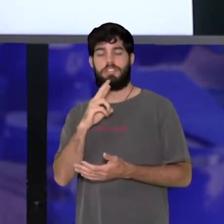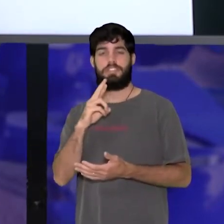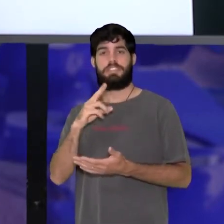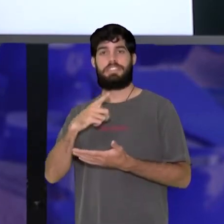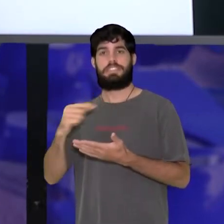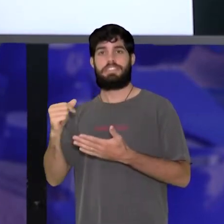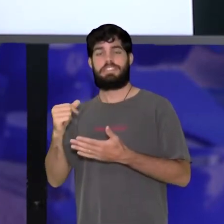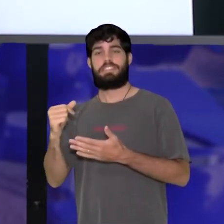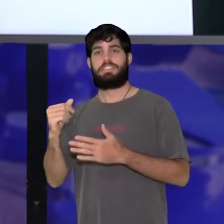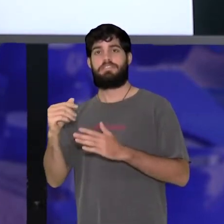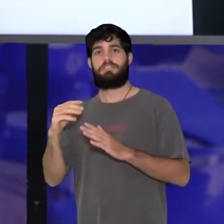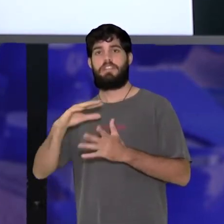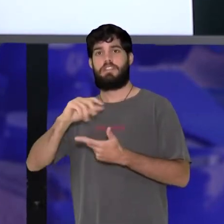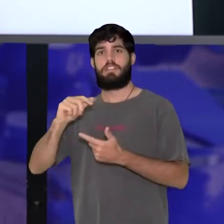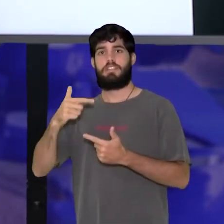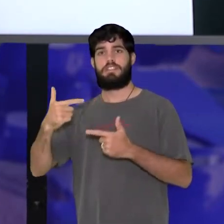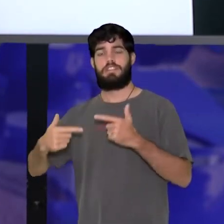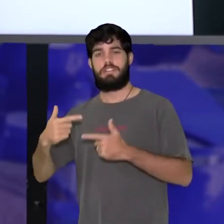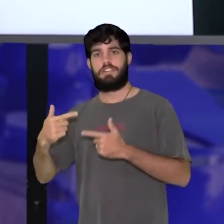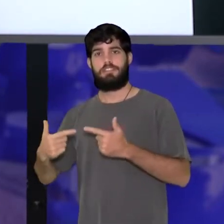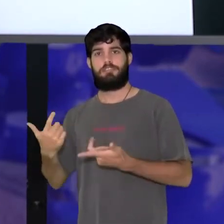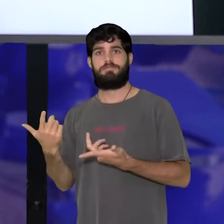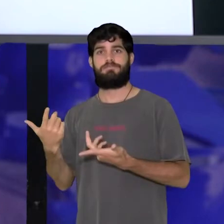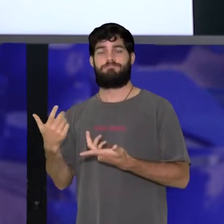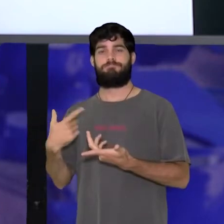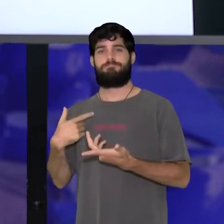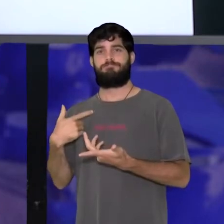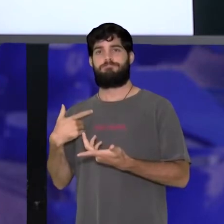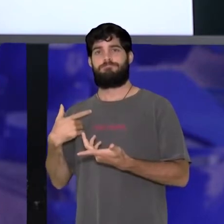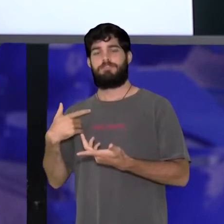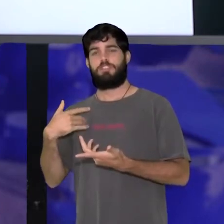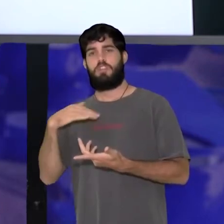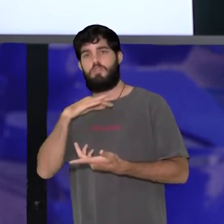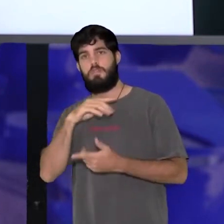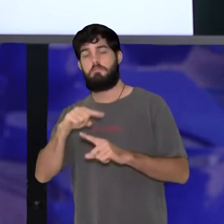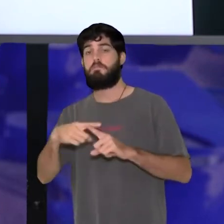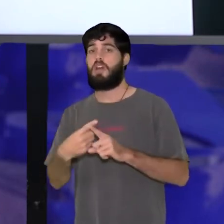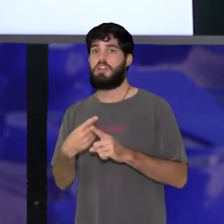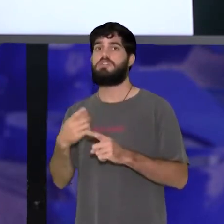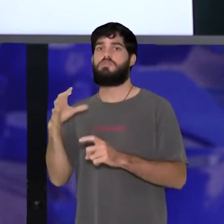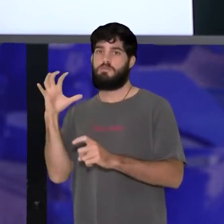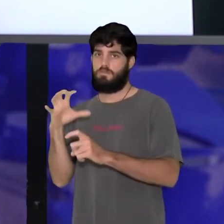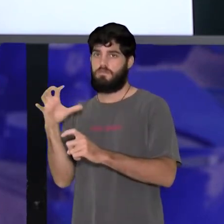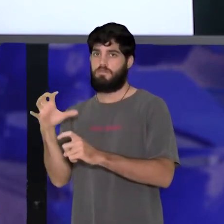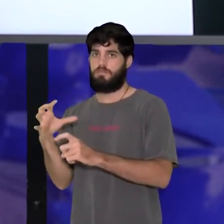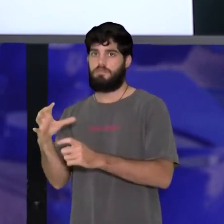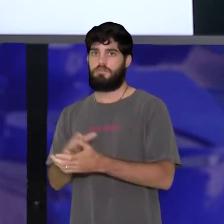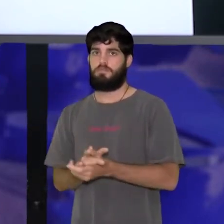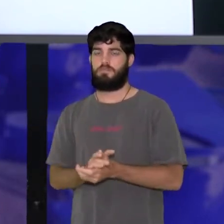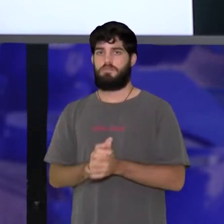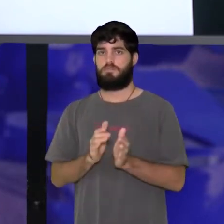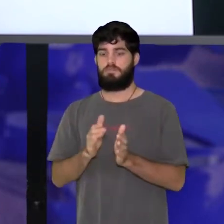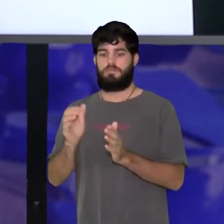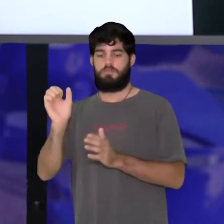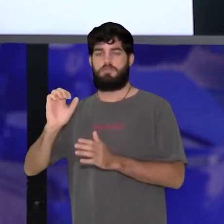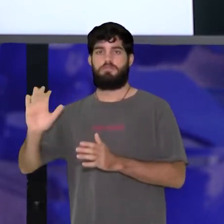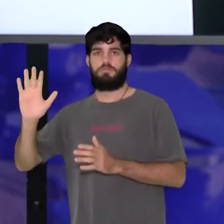destruída, mas sai com muita influência e termina formando o seu bloco no leste